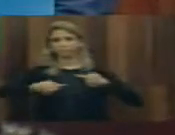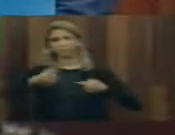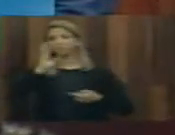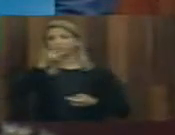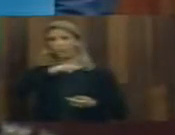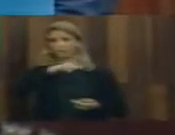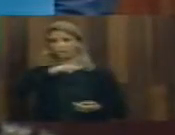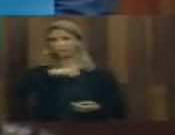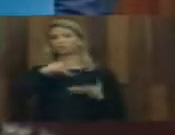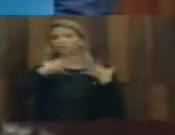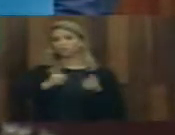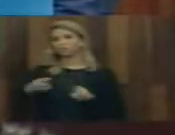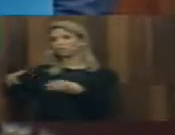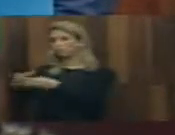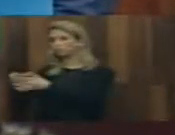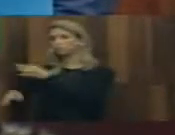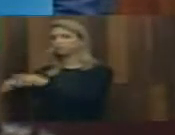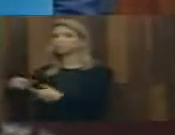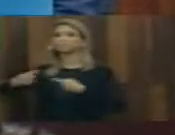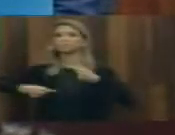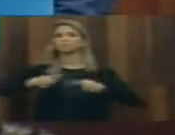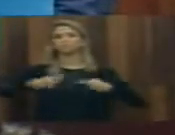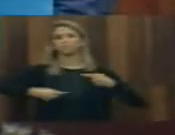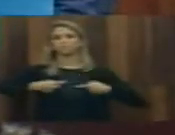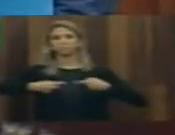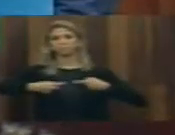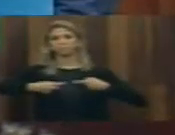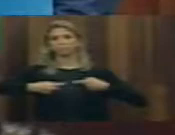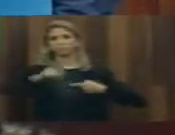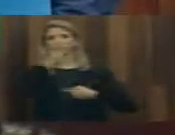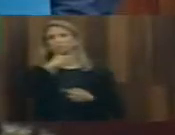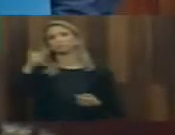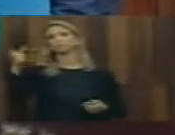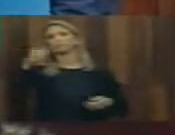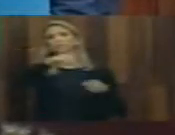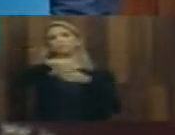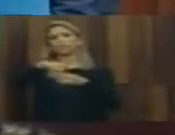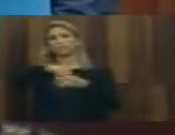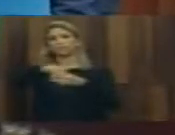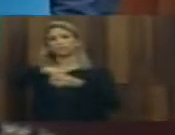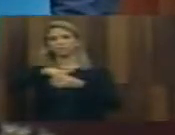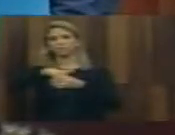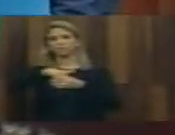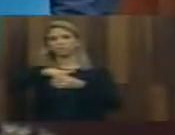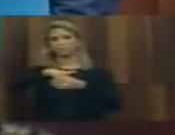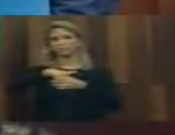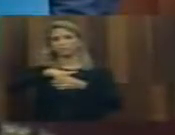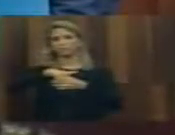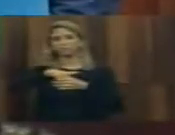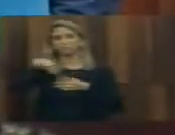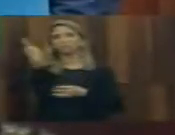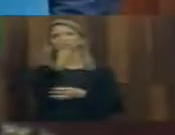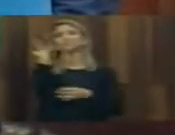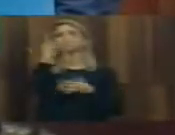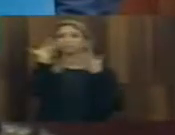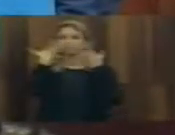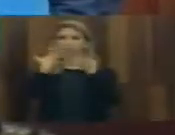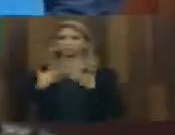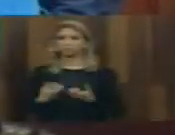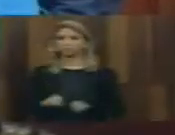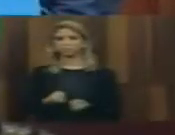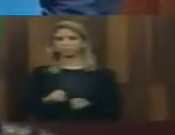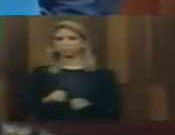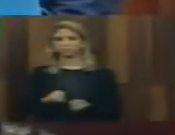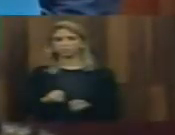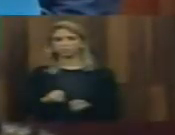parecer favorável da CCJ. Em discussão, parecer. Havendo quem queira discutir, em votação, os favoráveis permaneçam como estão.